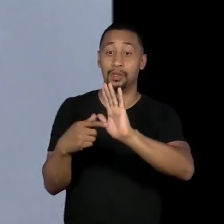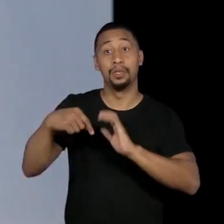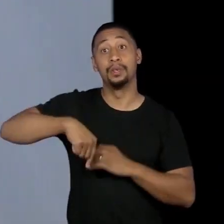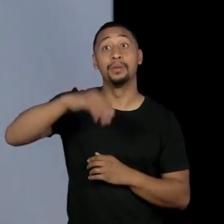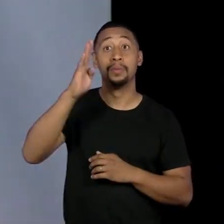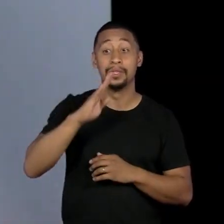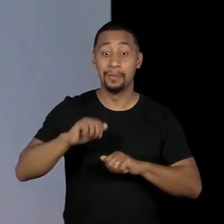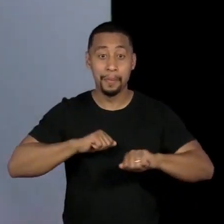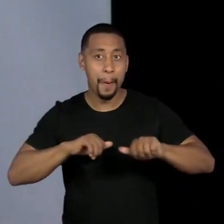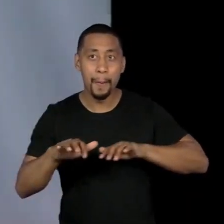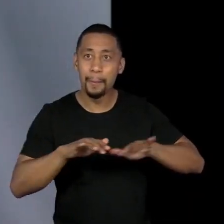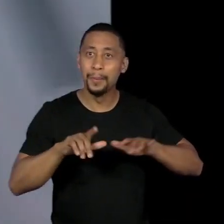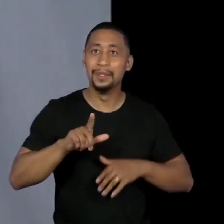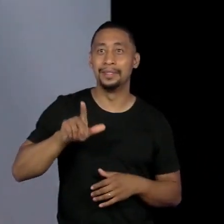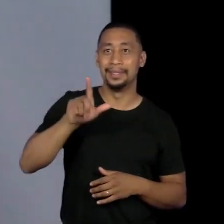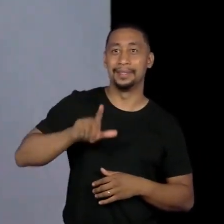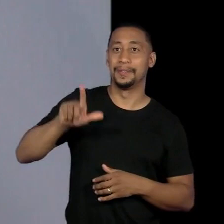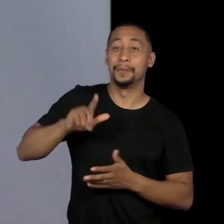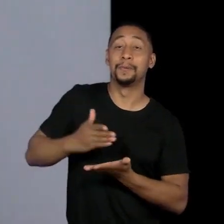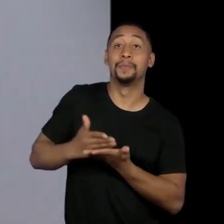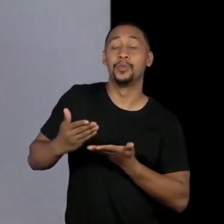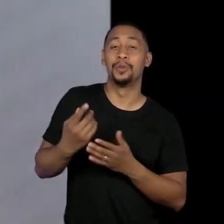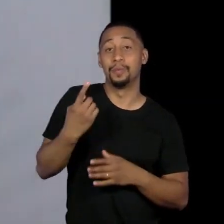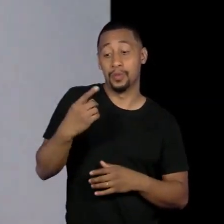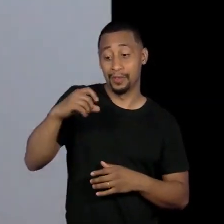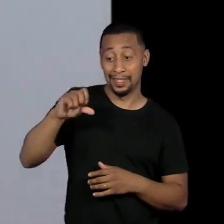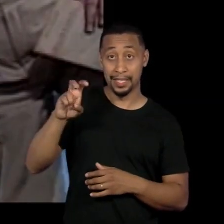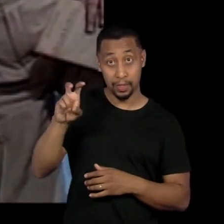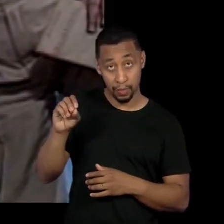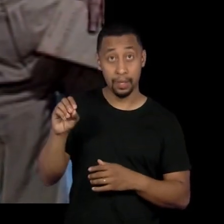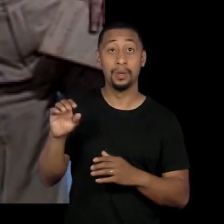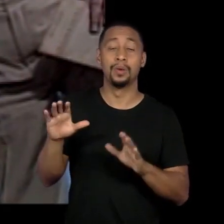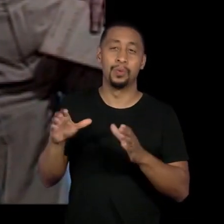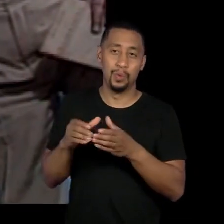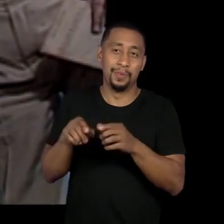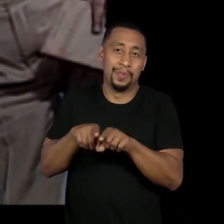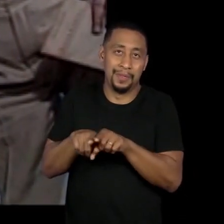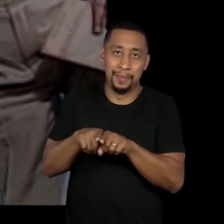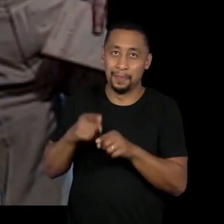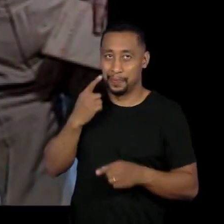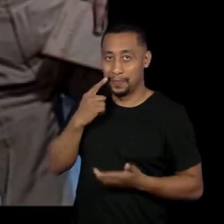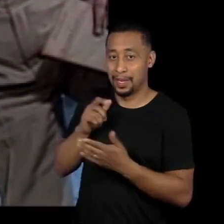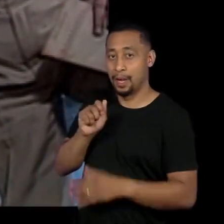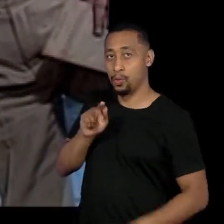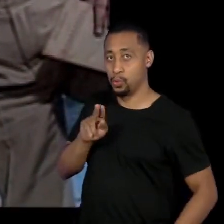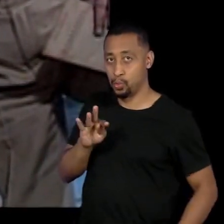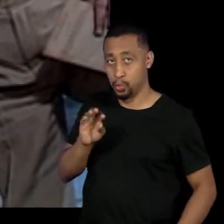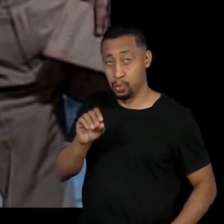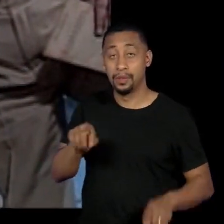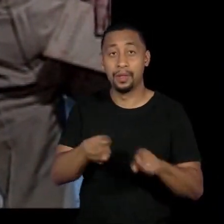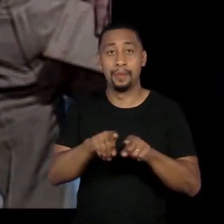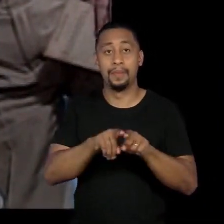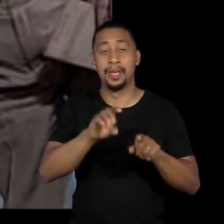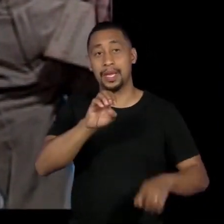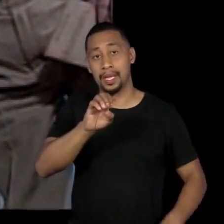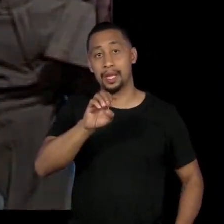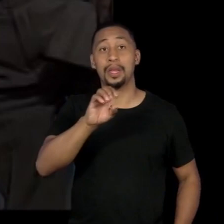movimento literário teve seu início nos anos 50, com os irmãos Augusto e Haroldo de Campos e Décio